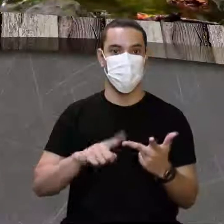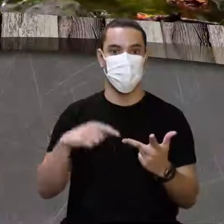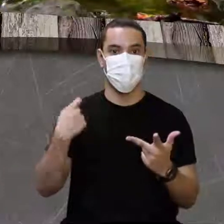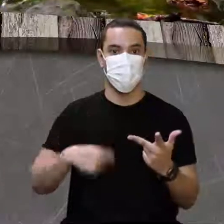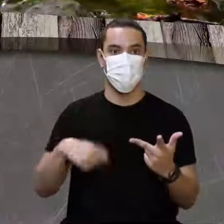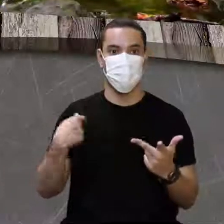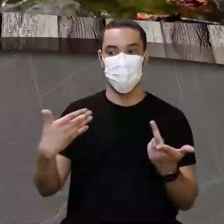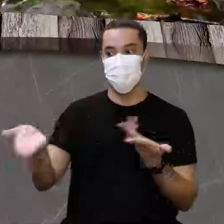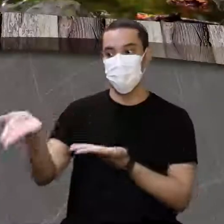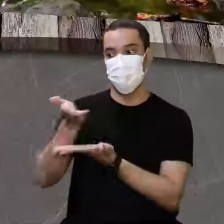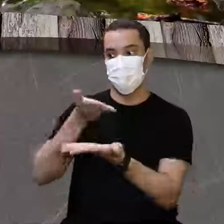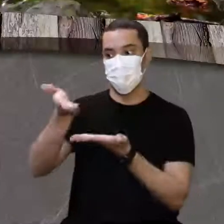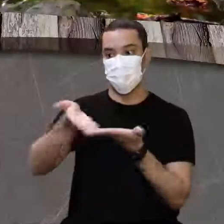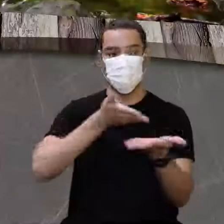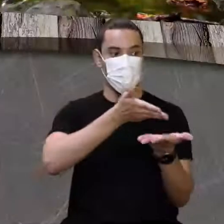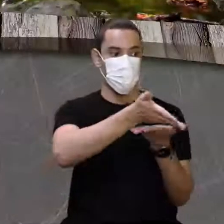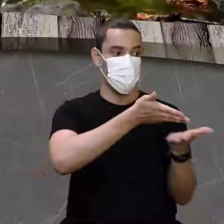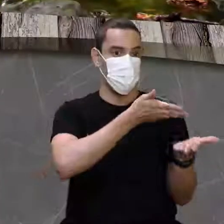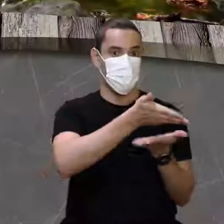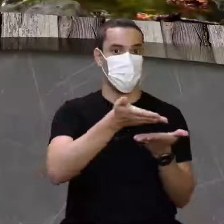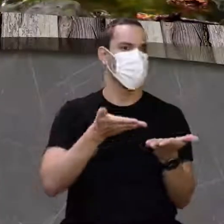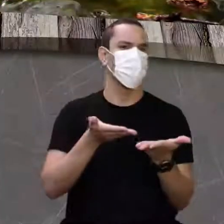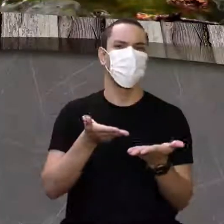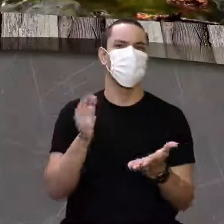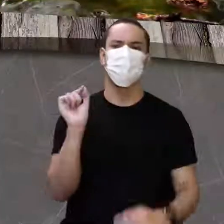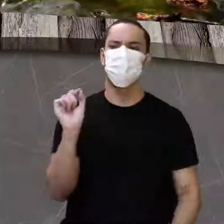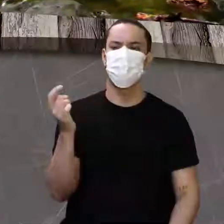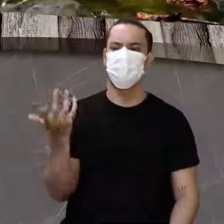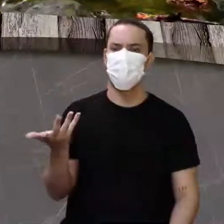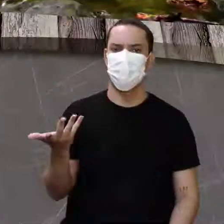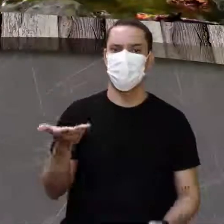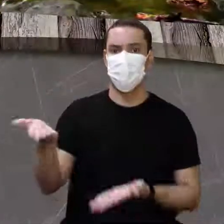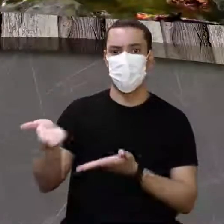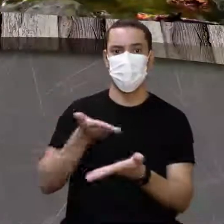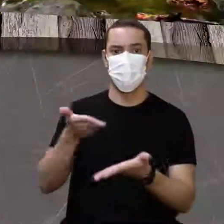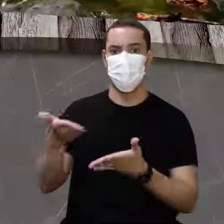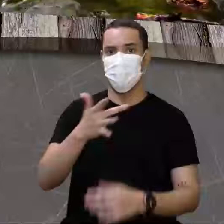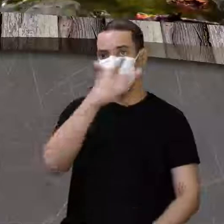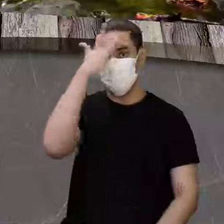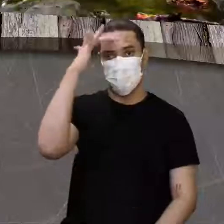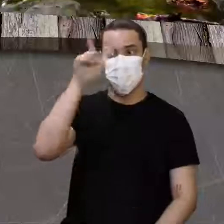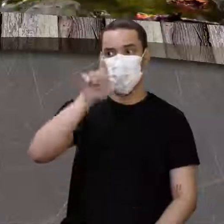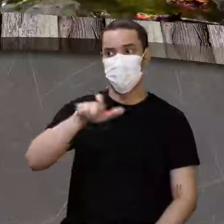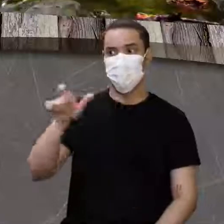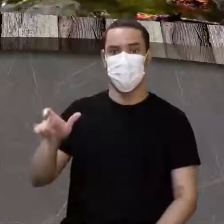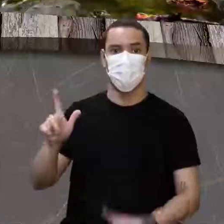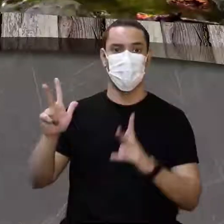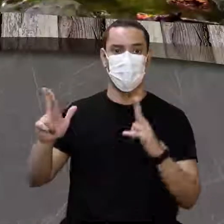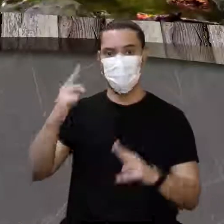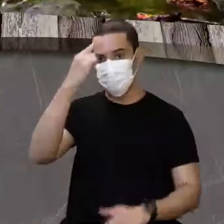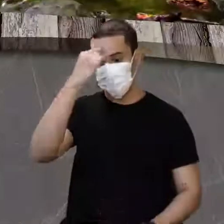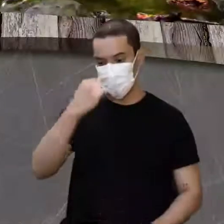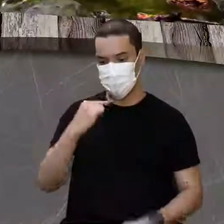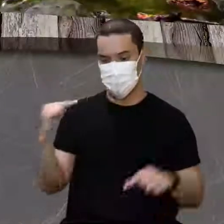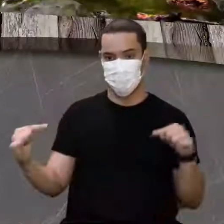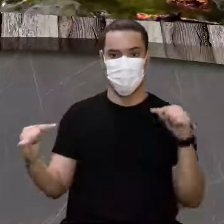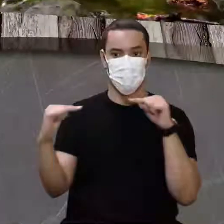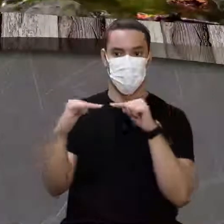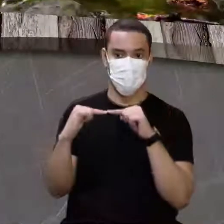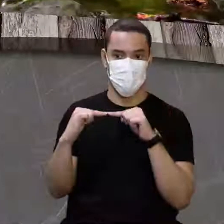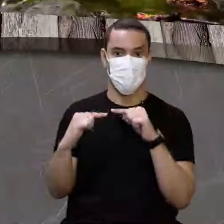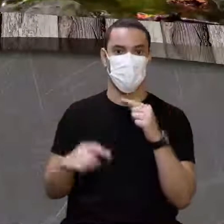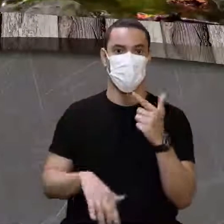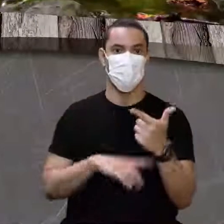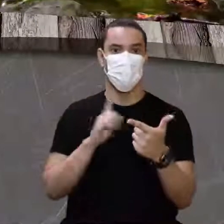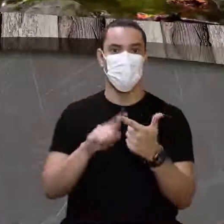de interação. Interação com o quê, professora? Com indivíduos da minha mesma espécie, que formam a minha população,